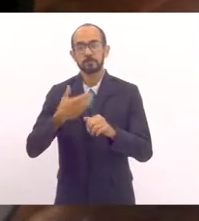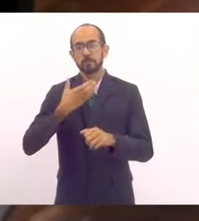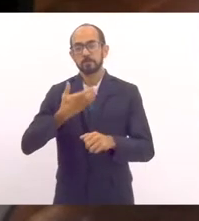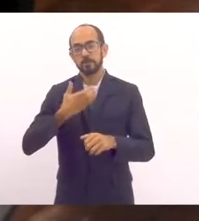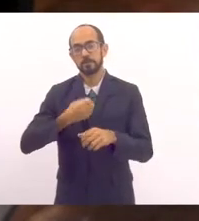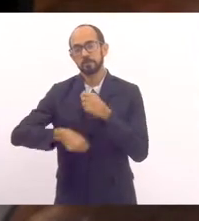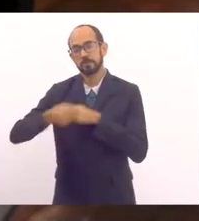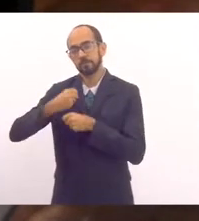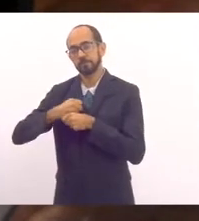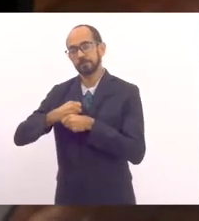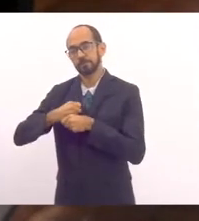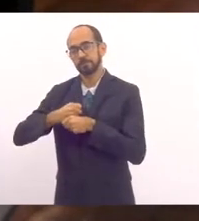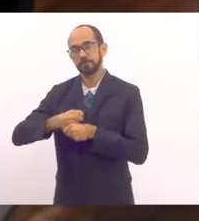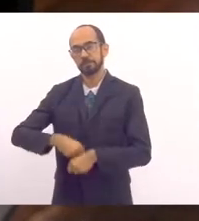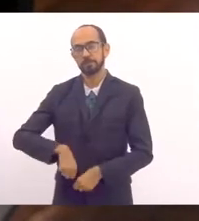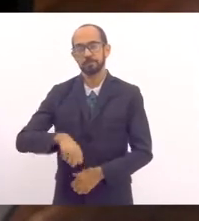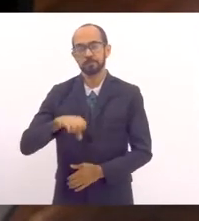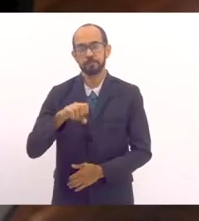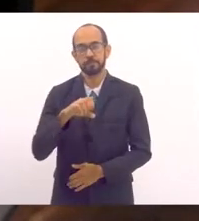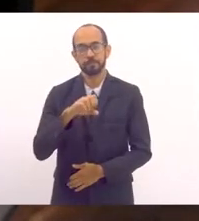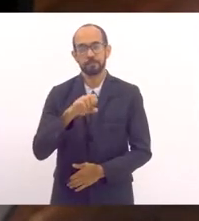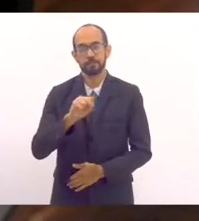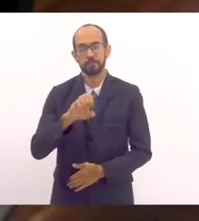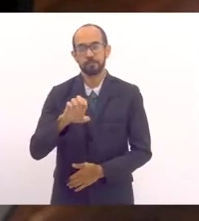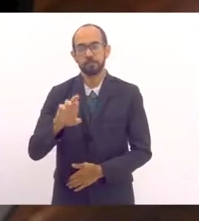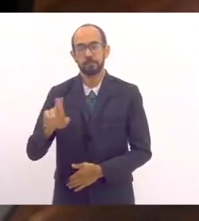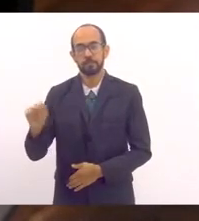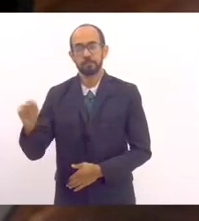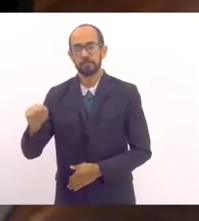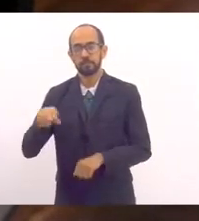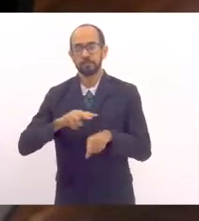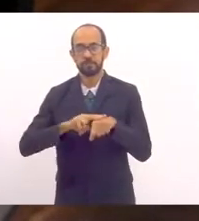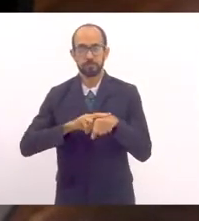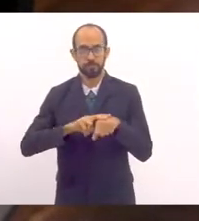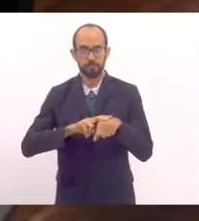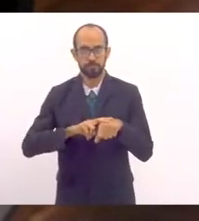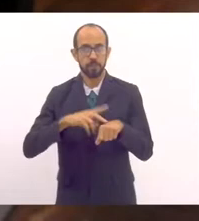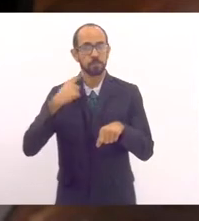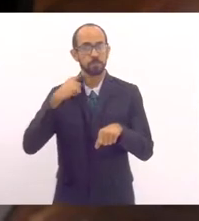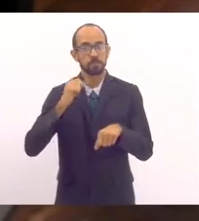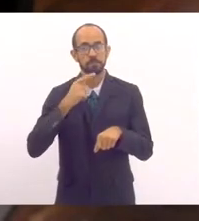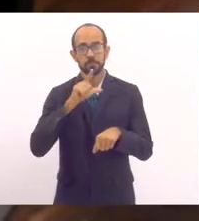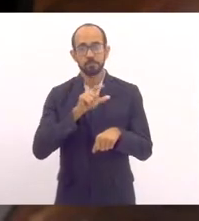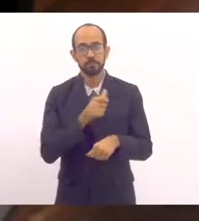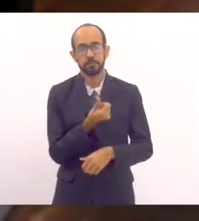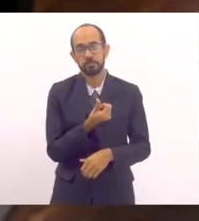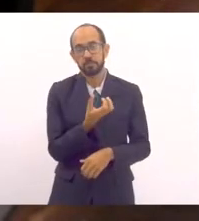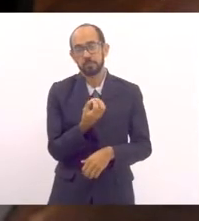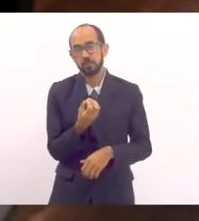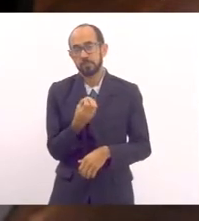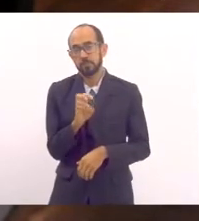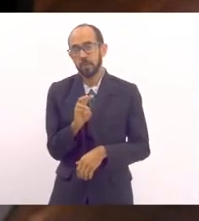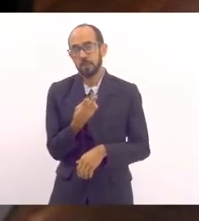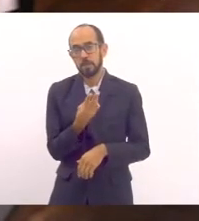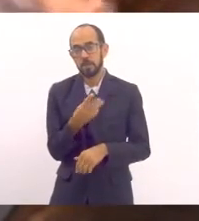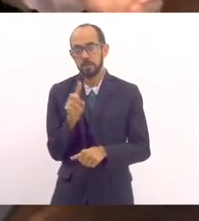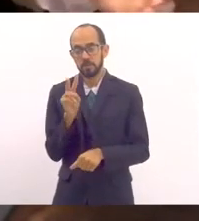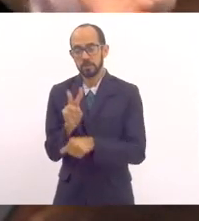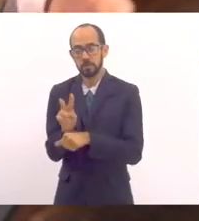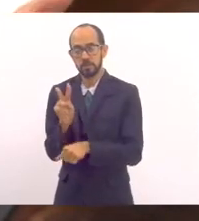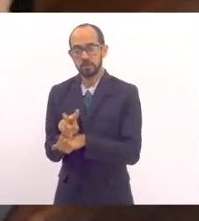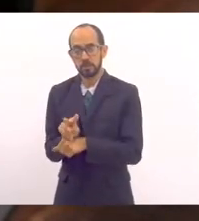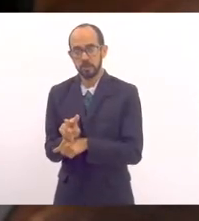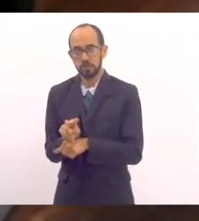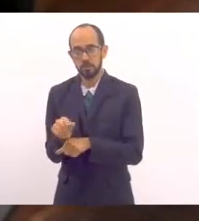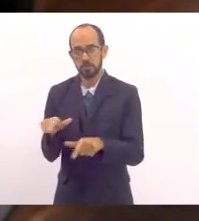que Minas conseguiu com isso? Em 2020 e 2021, quase 600 milhões de reais que foram emprestados para a